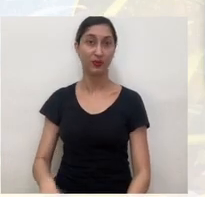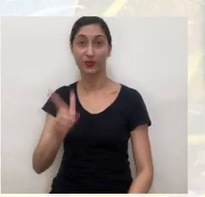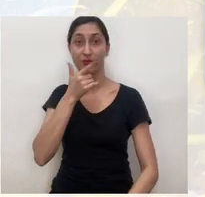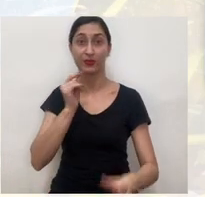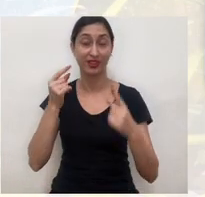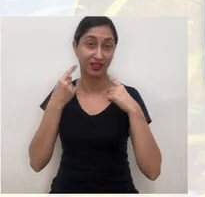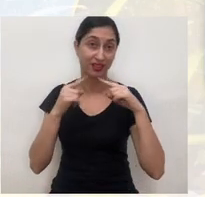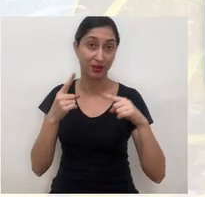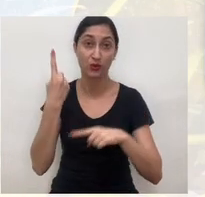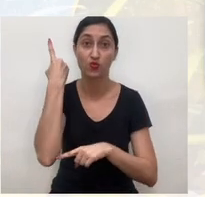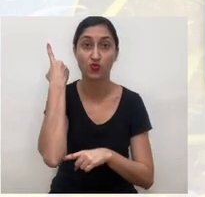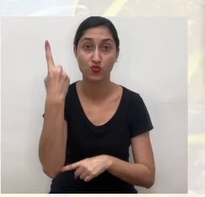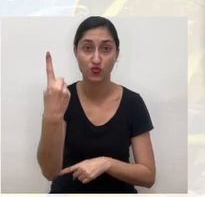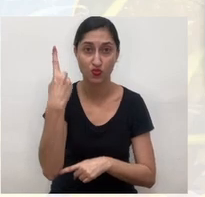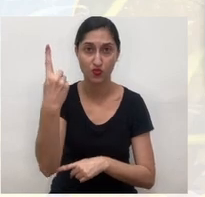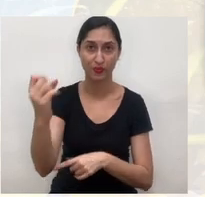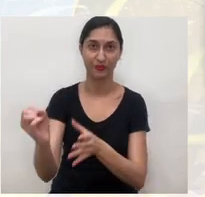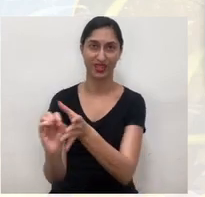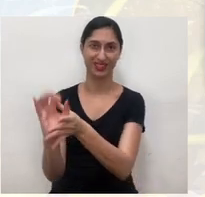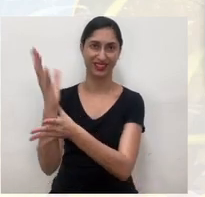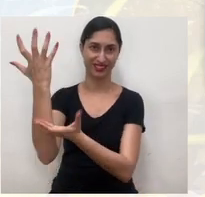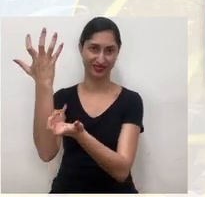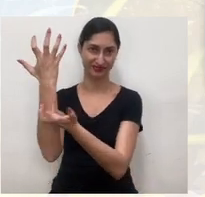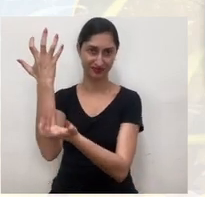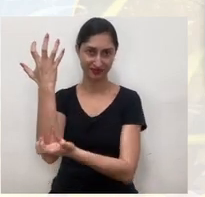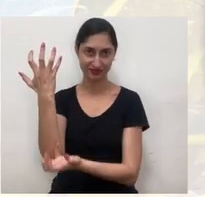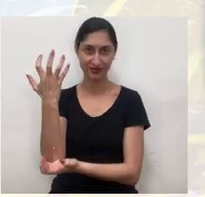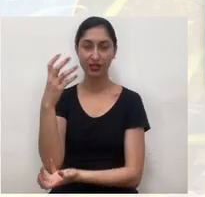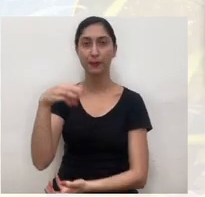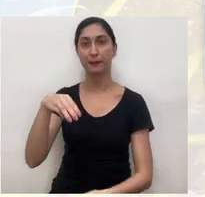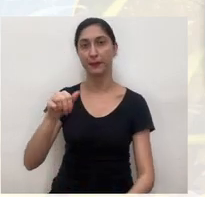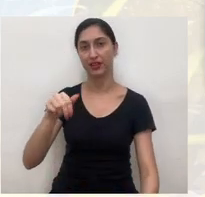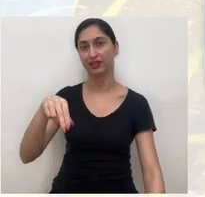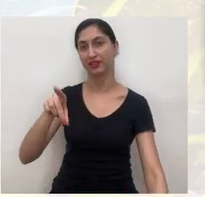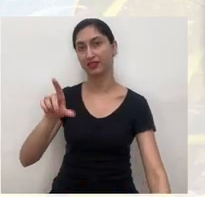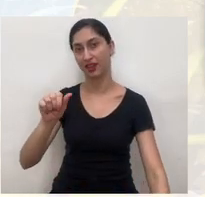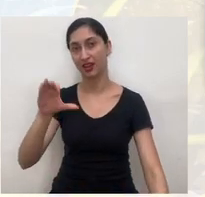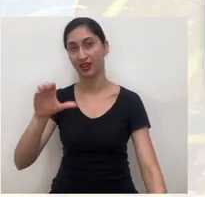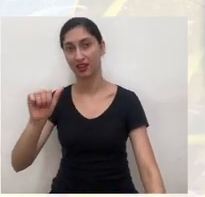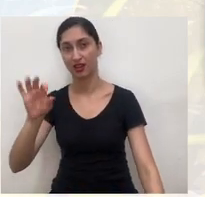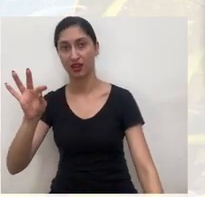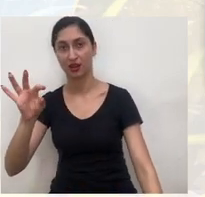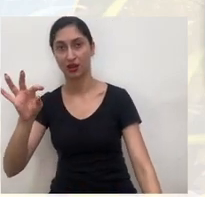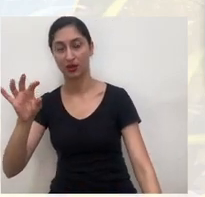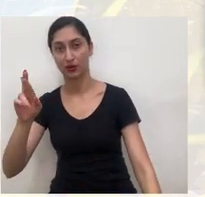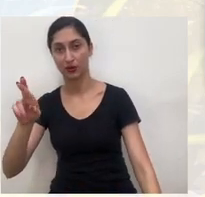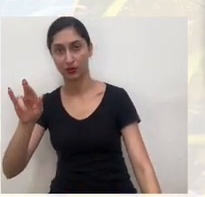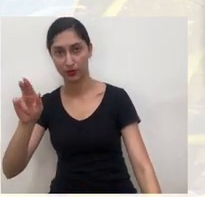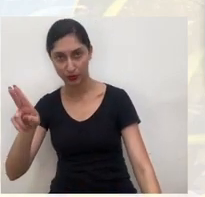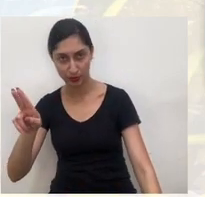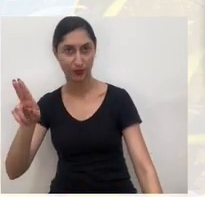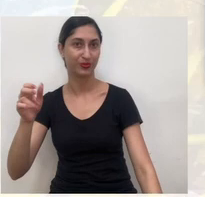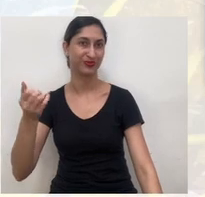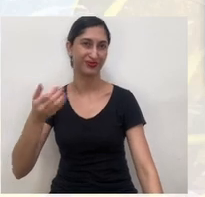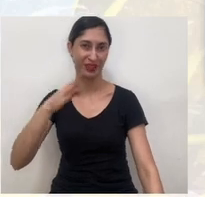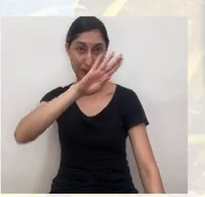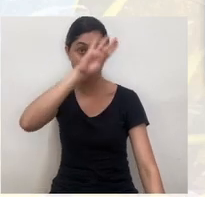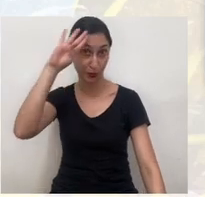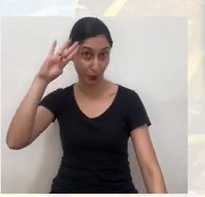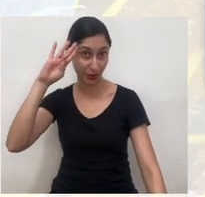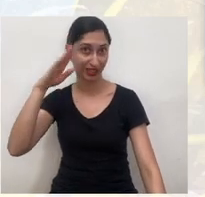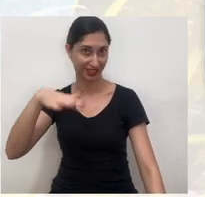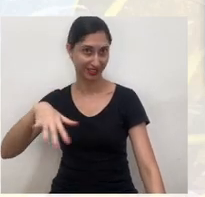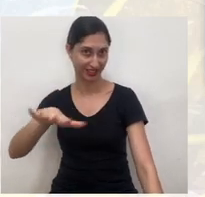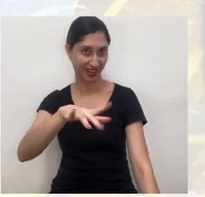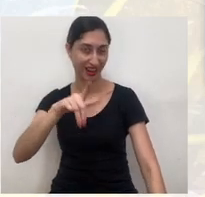de mandacaru na beira da Lagoa da Pampulha. Era um pé só, né? Mas falava assim, Roberto, a